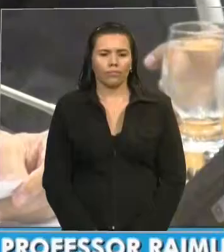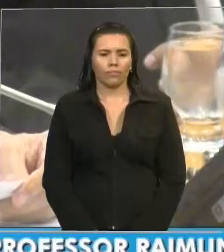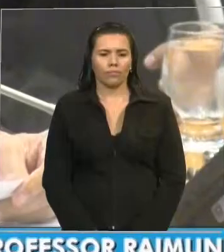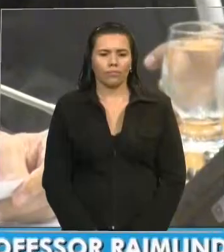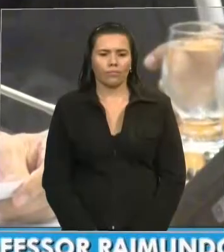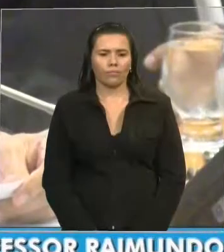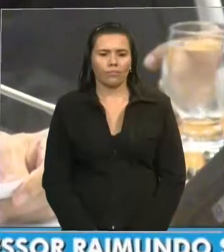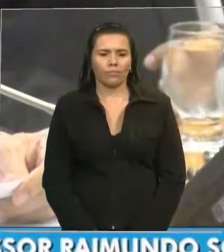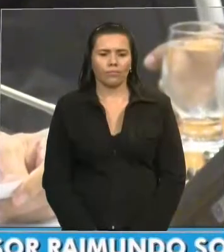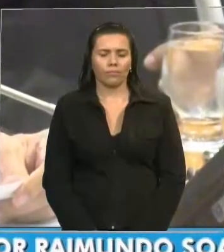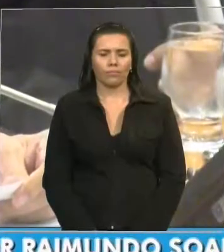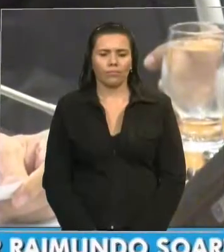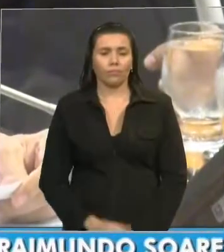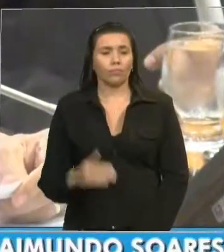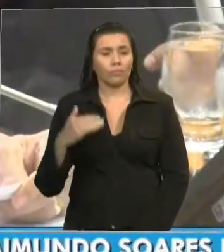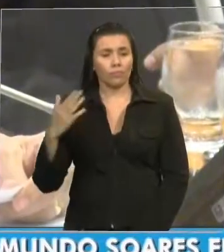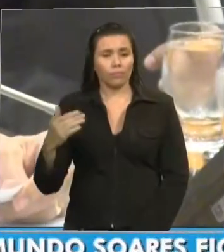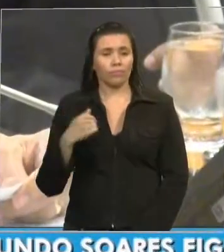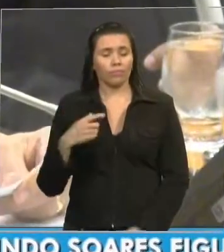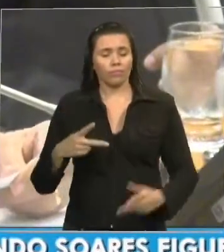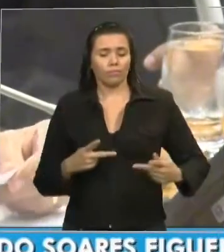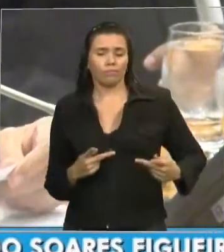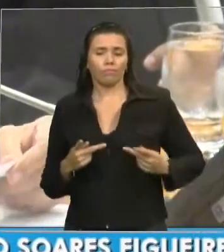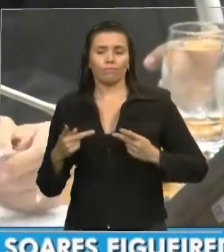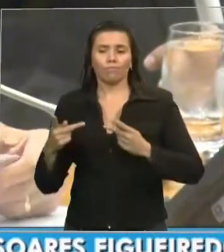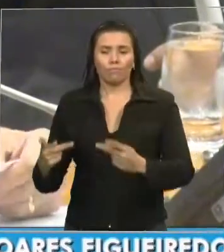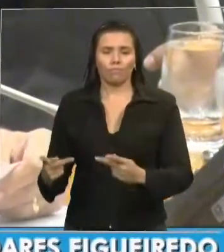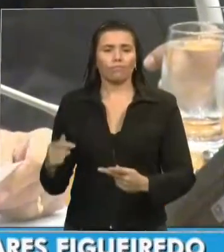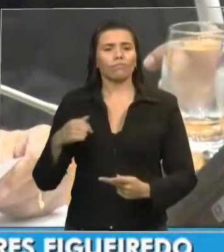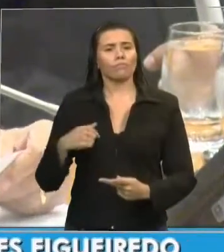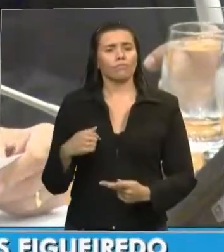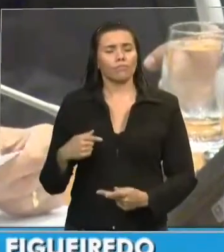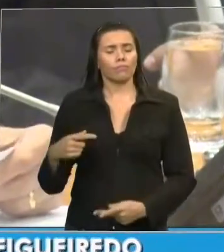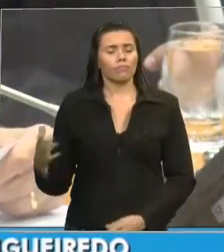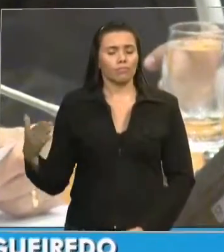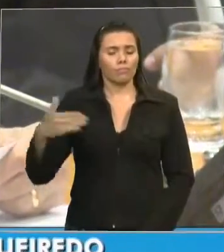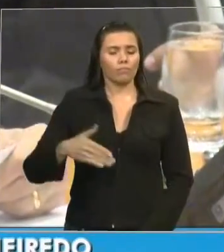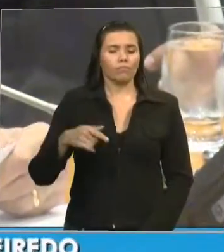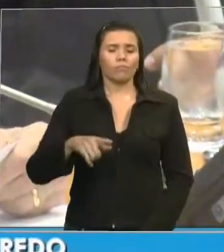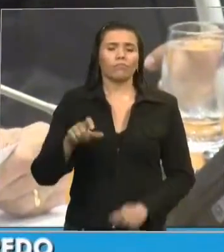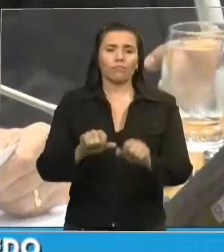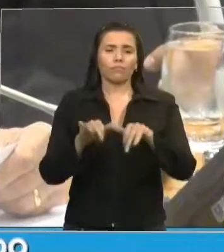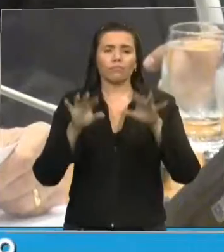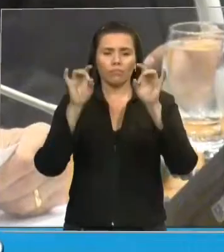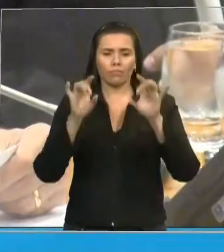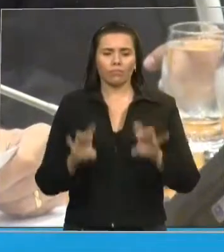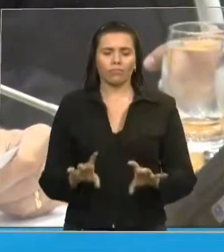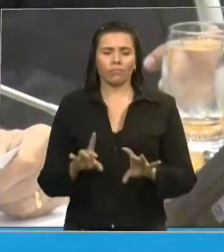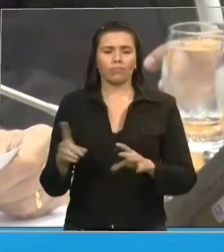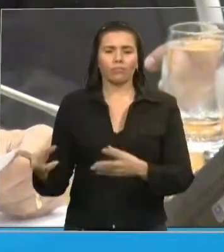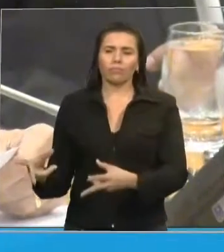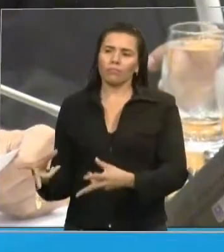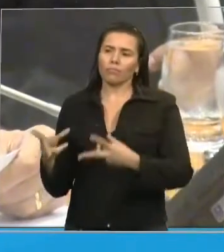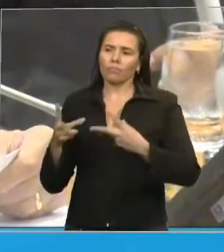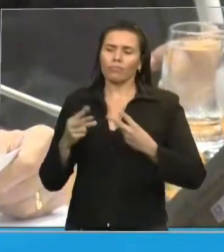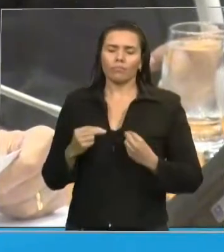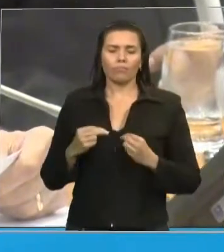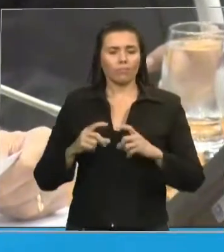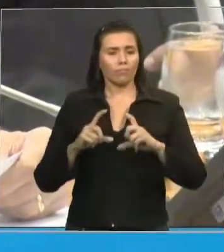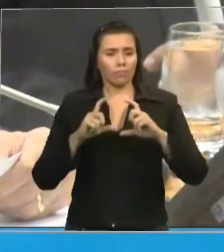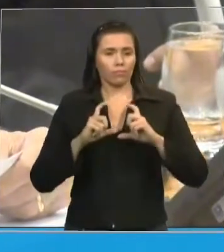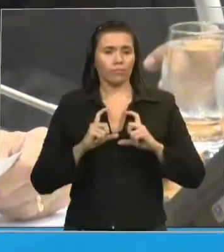Ao receber o convite para participar desta sessão solene de entrega de medalha de honra ao mérito Manuel